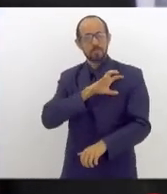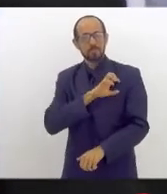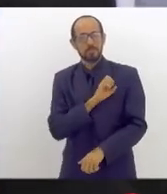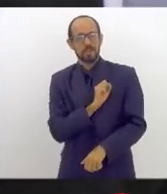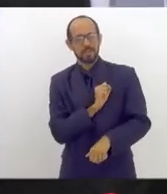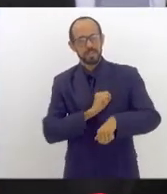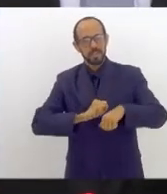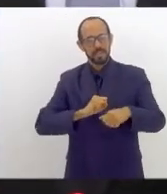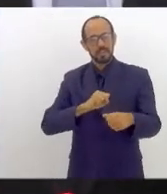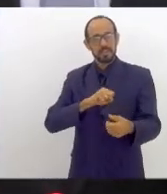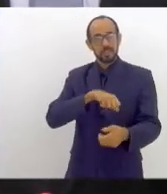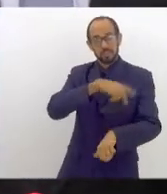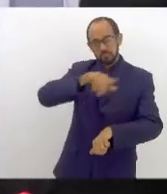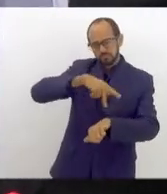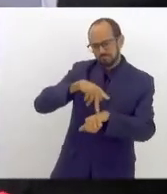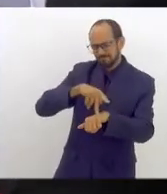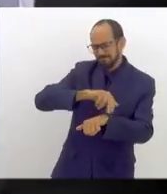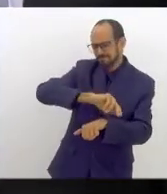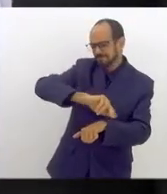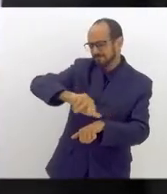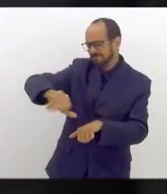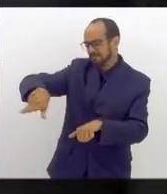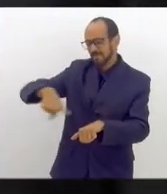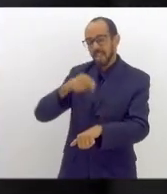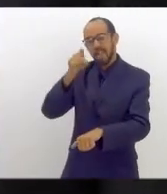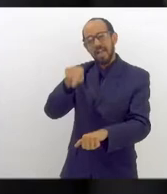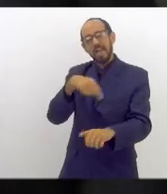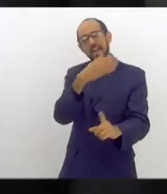em todas as línguas Brasil